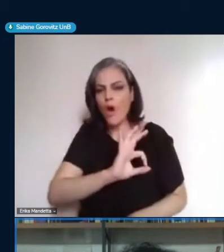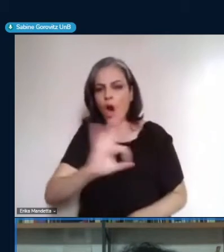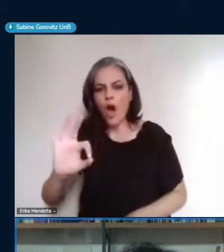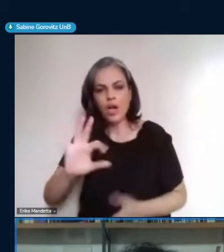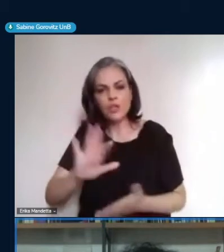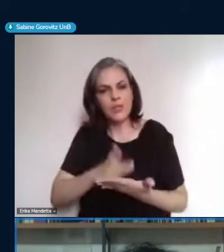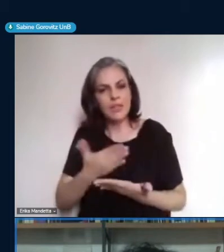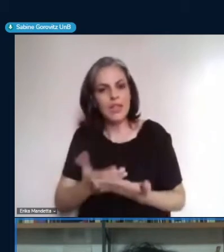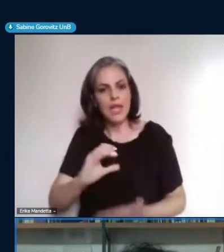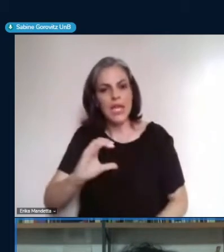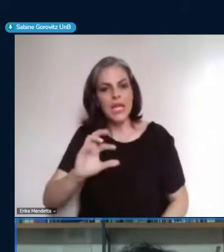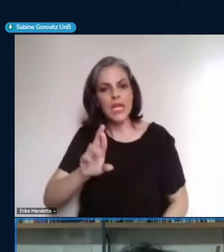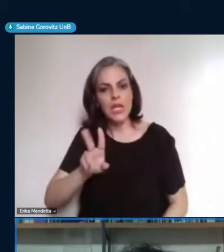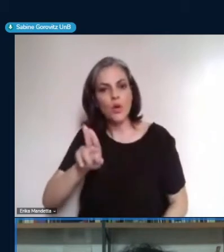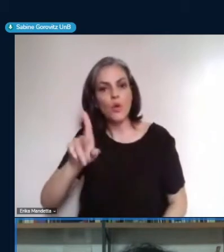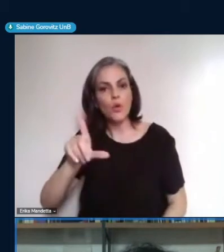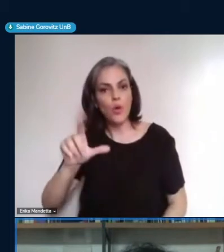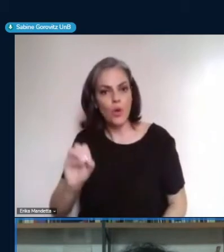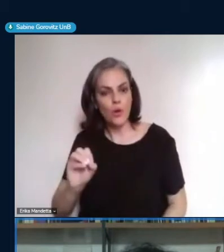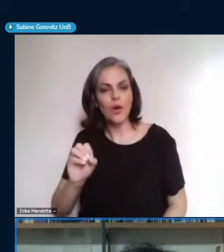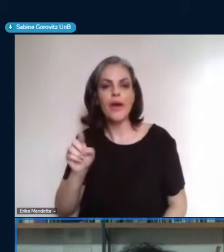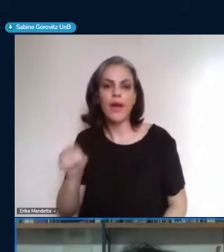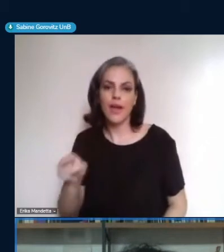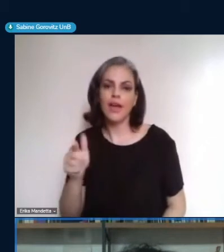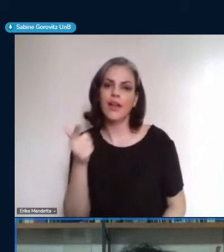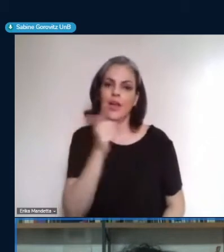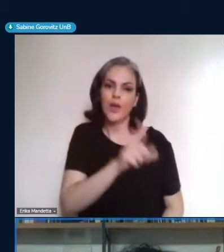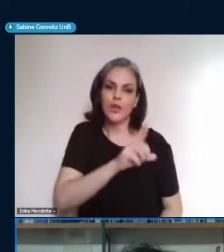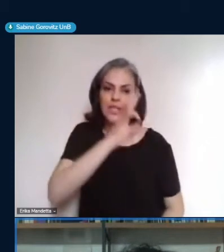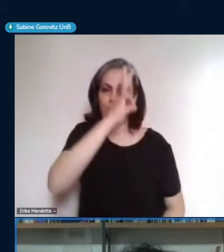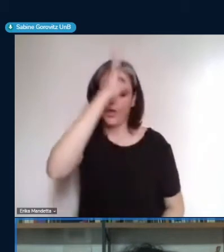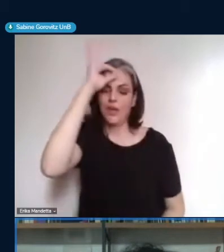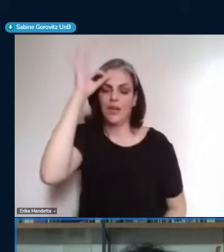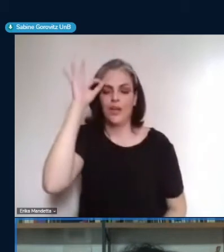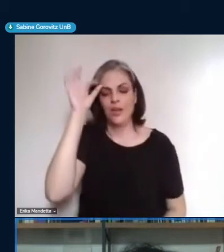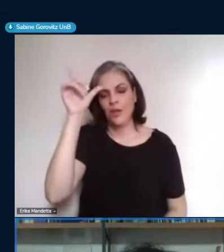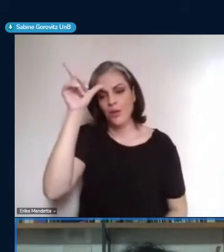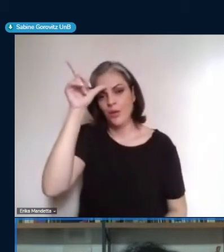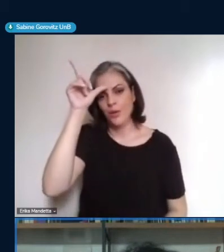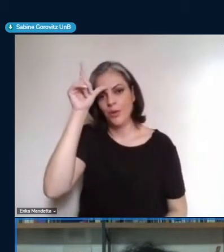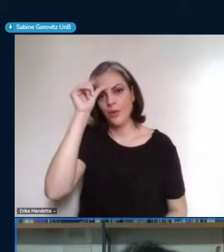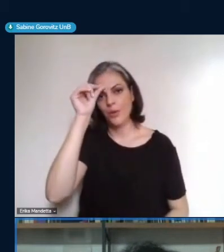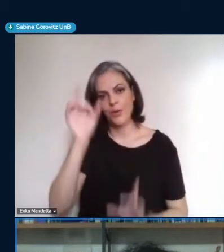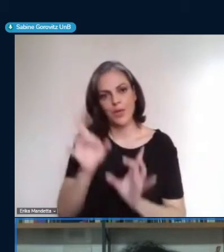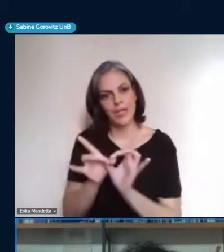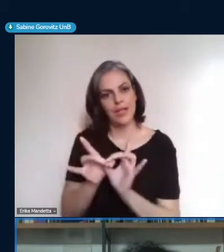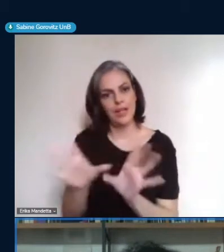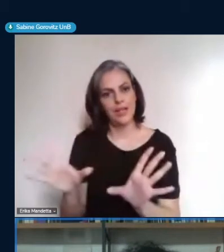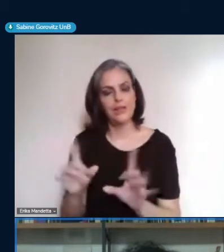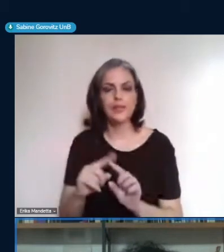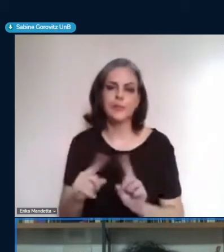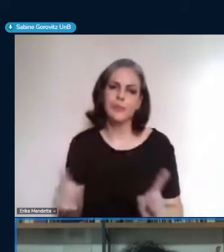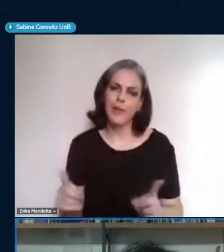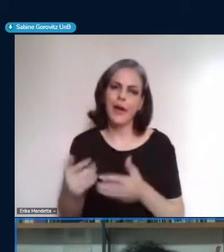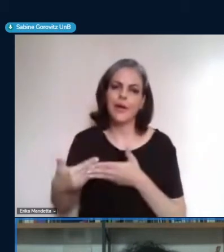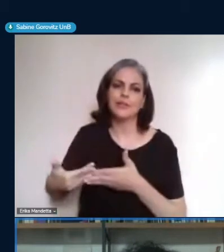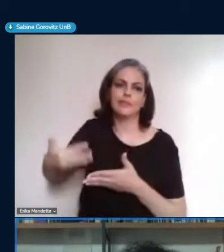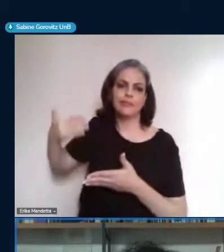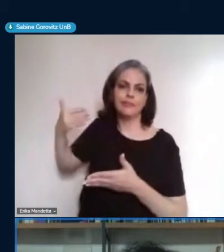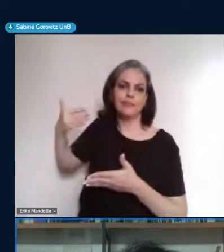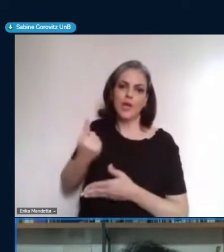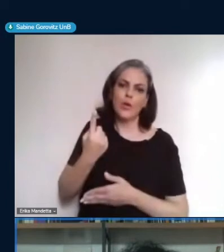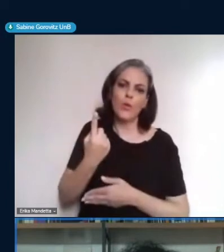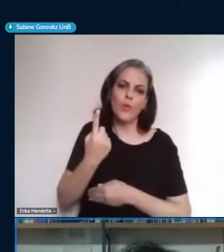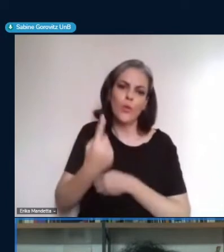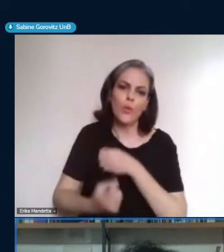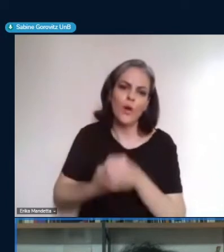ele foi imediatamente inocentado e solto, mas com um ano e meio de prisão